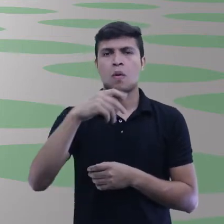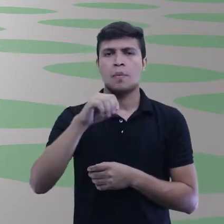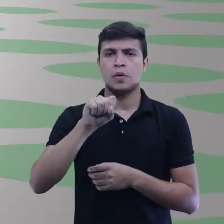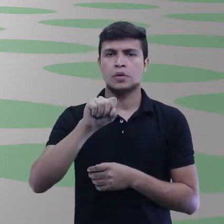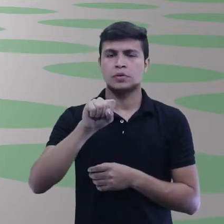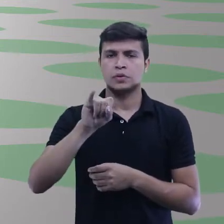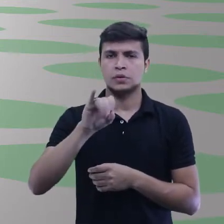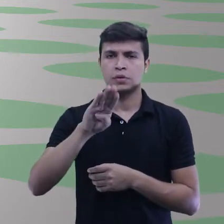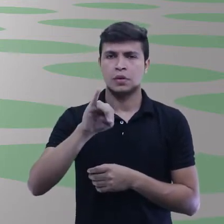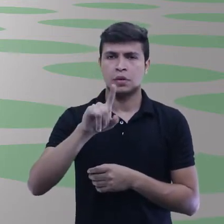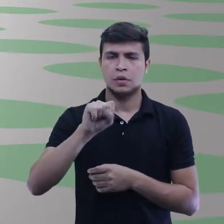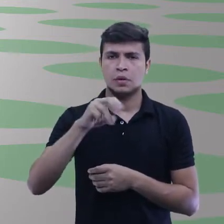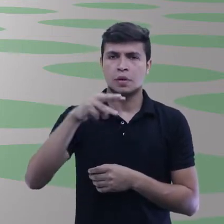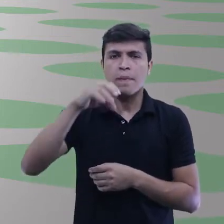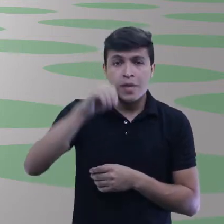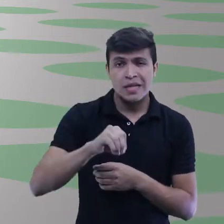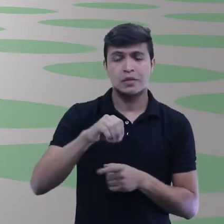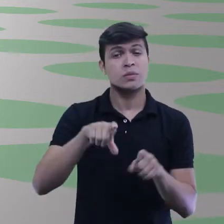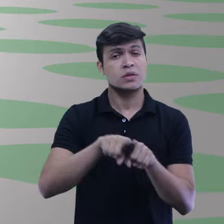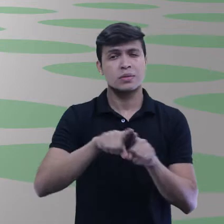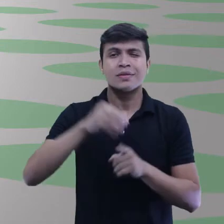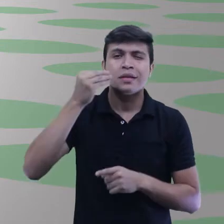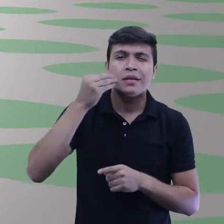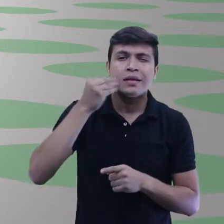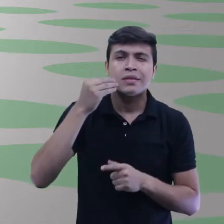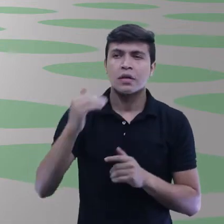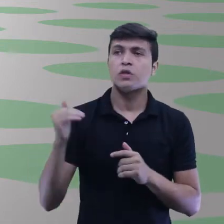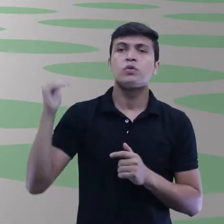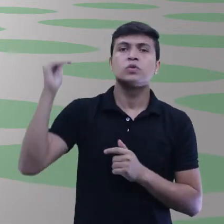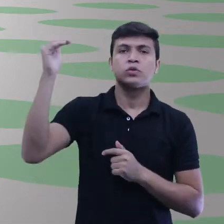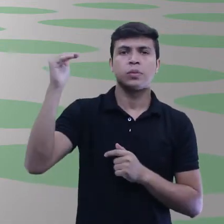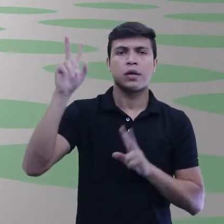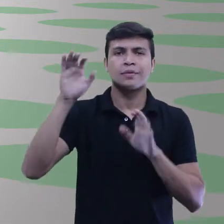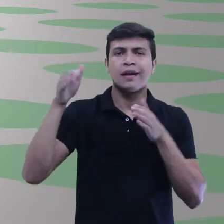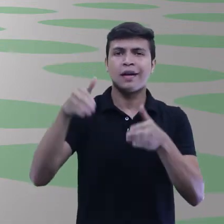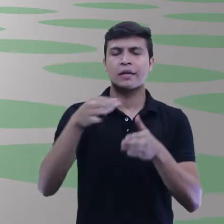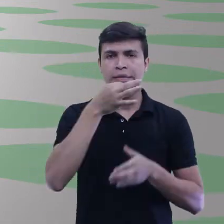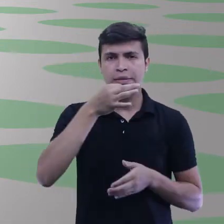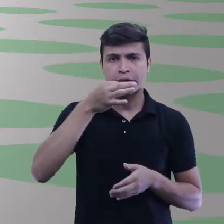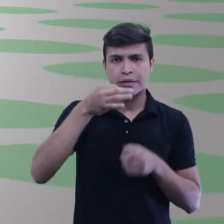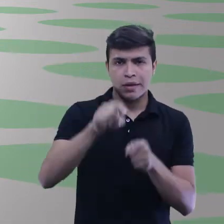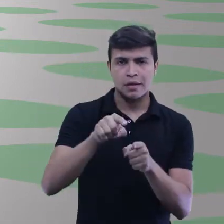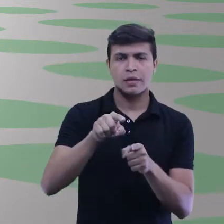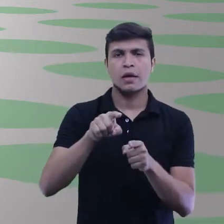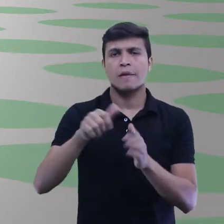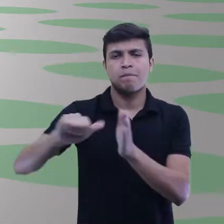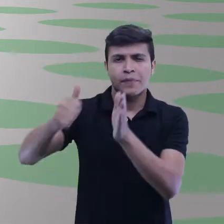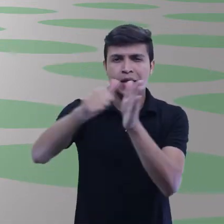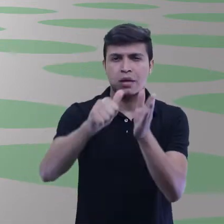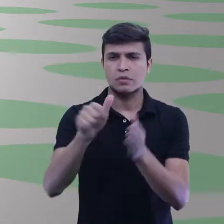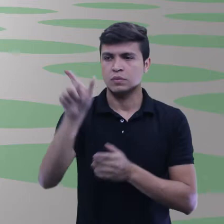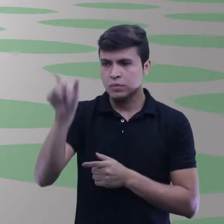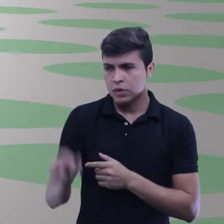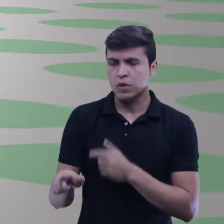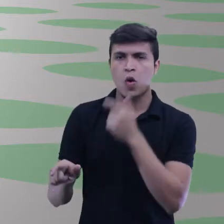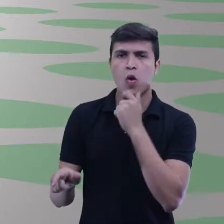como possibilidade de existência humana. A tentativa de superar essa oposição numa perspectiva crítica, analisando a